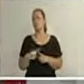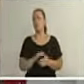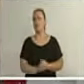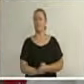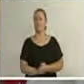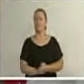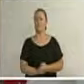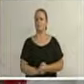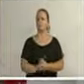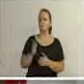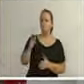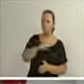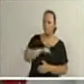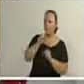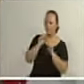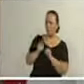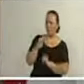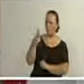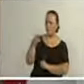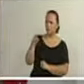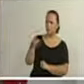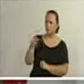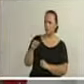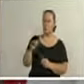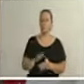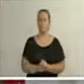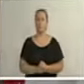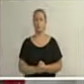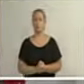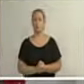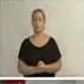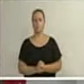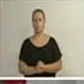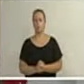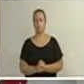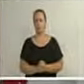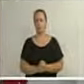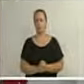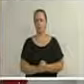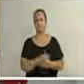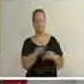poder concluir o raciocínio, lhe agradeço muito. Lhe concedo mais 3 minutos. Obrigado.